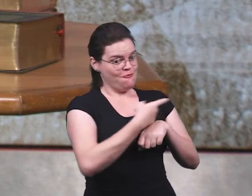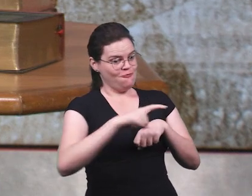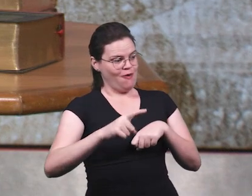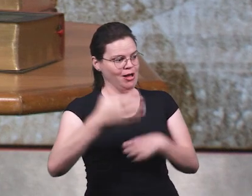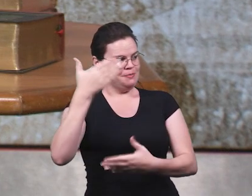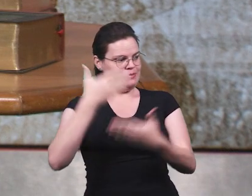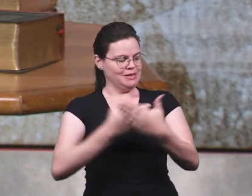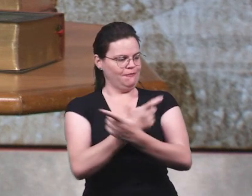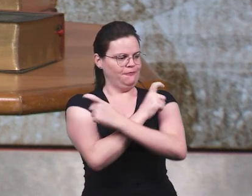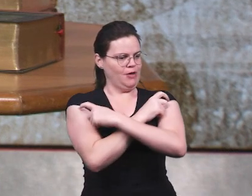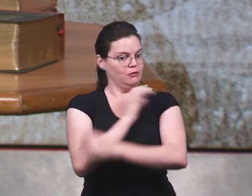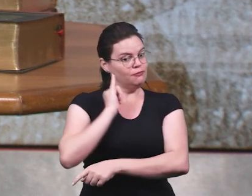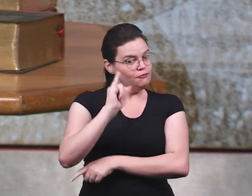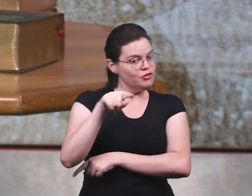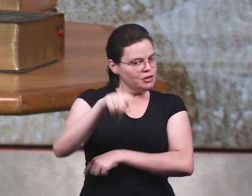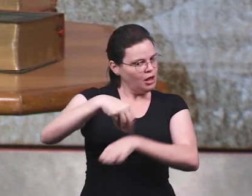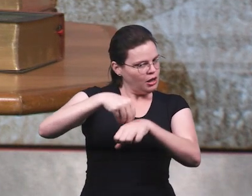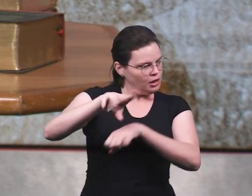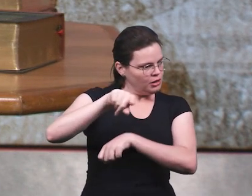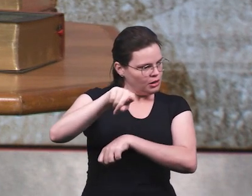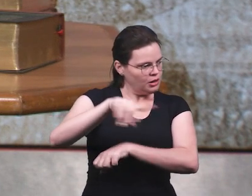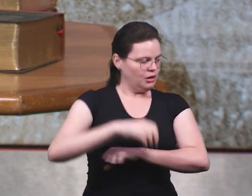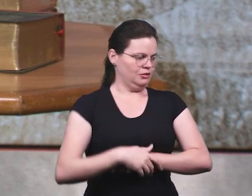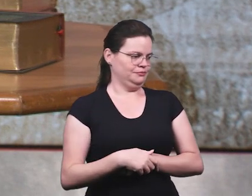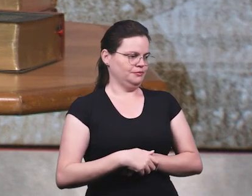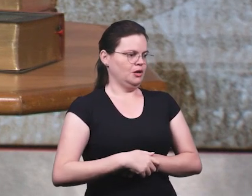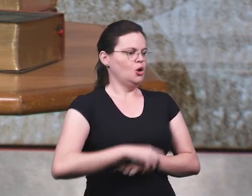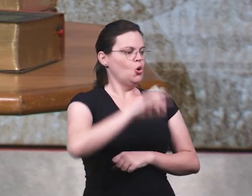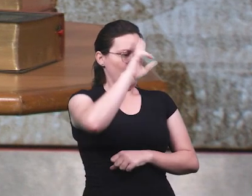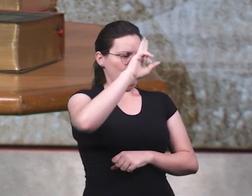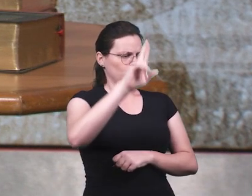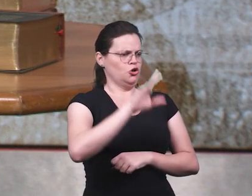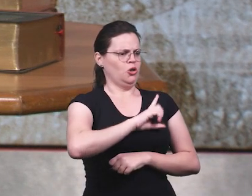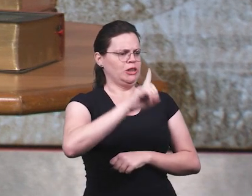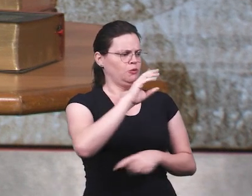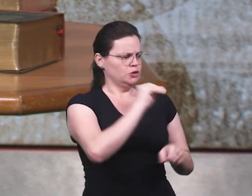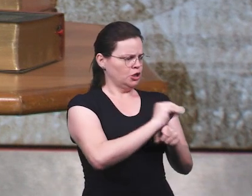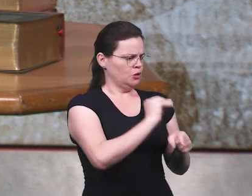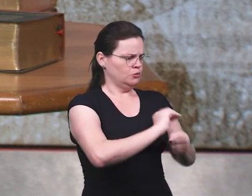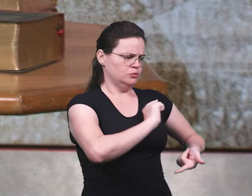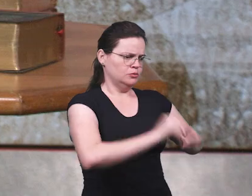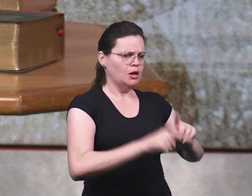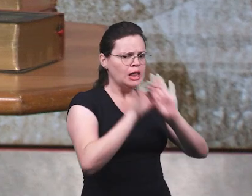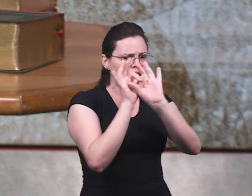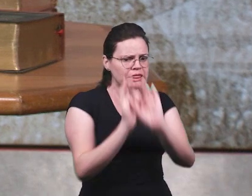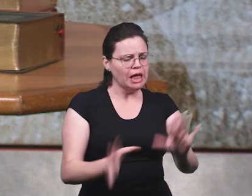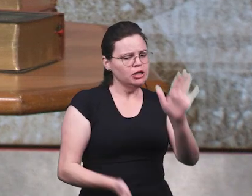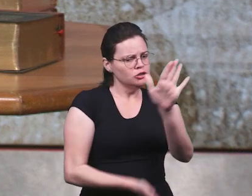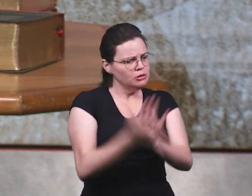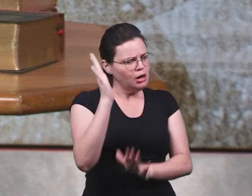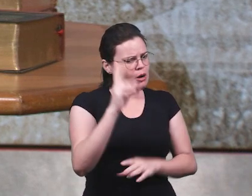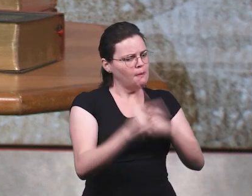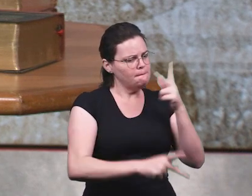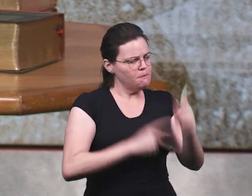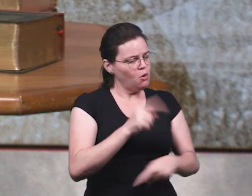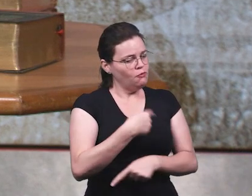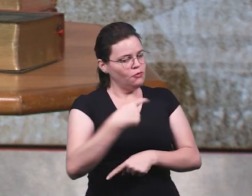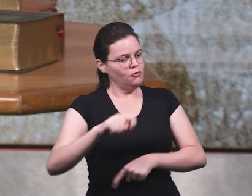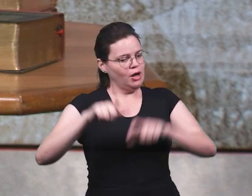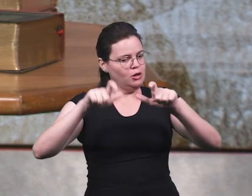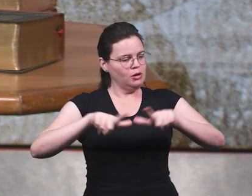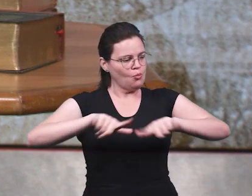dize-lhe: assim diz o Senhor, o Deus dos Hebreus: deixa ir o meu povo para que me